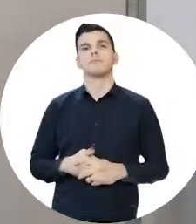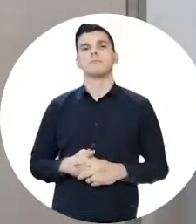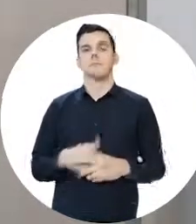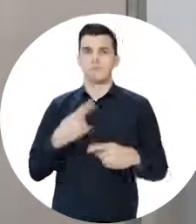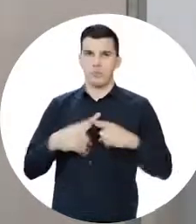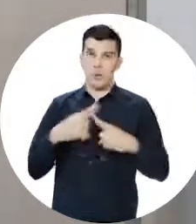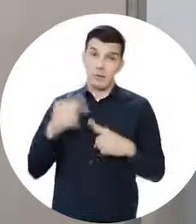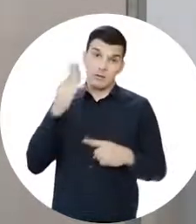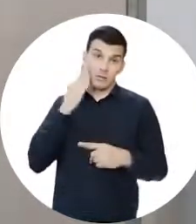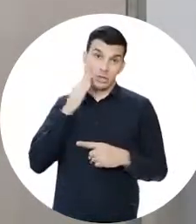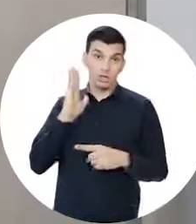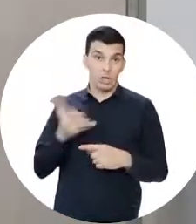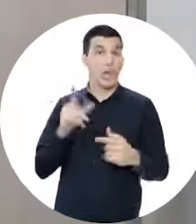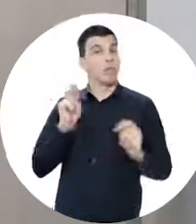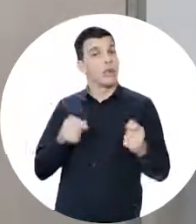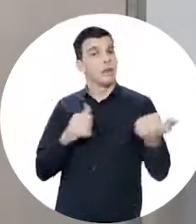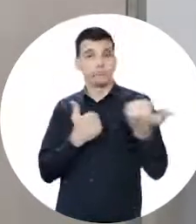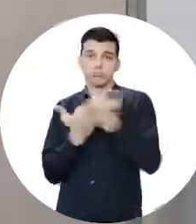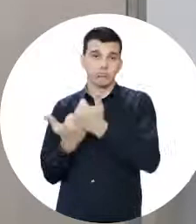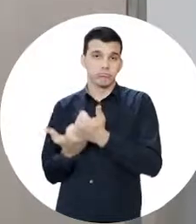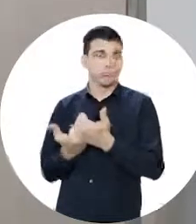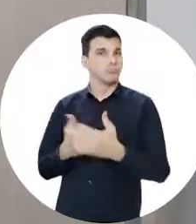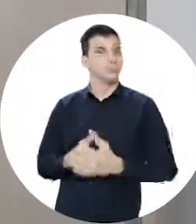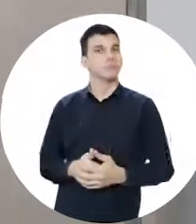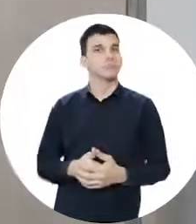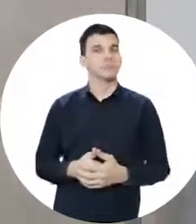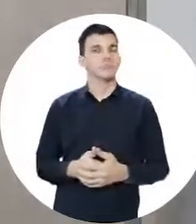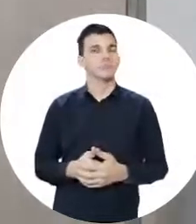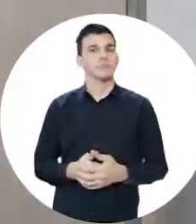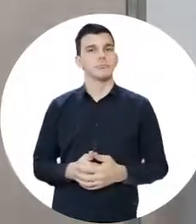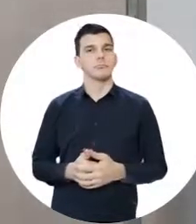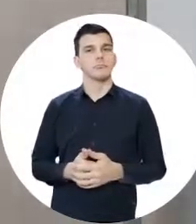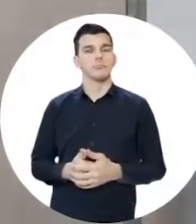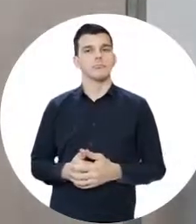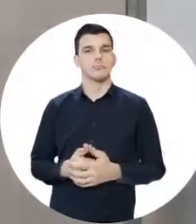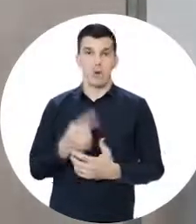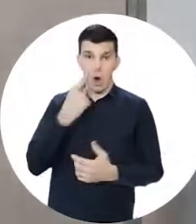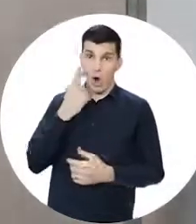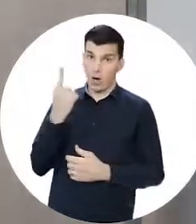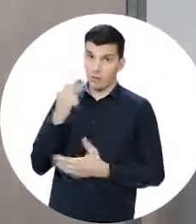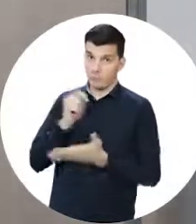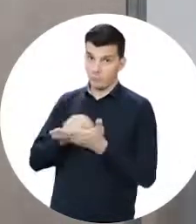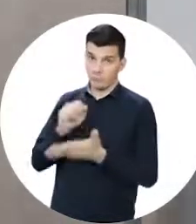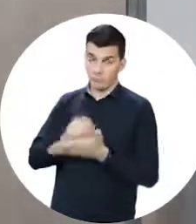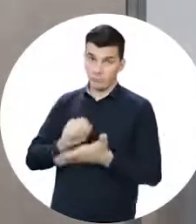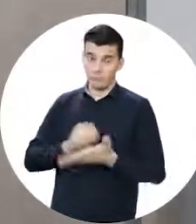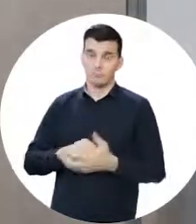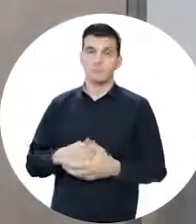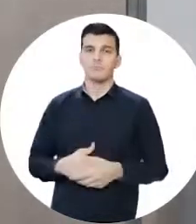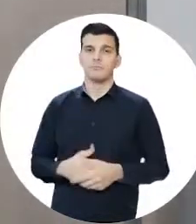porque eu sei disso aqui e sei disso aqui. Logo, a minha massa de soluto vai ser igual a